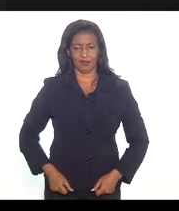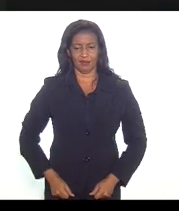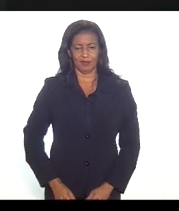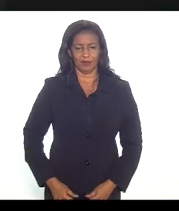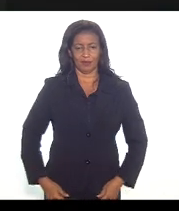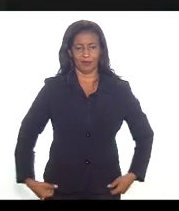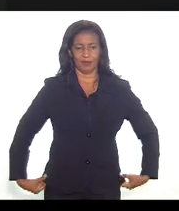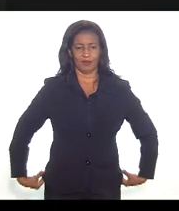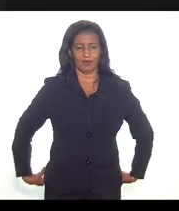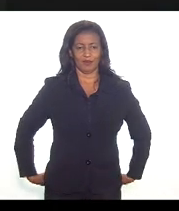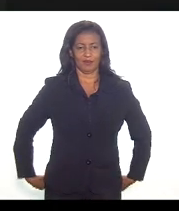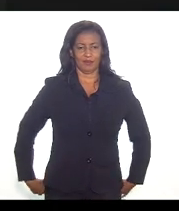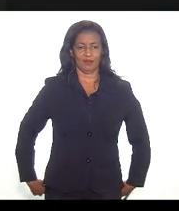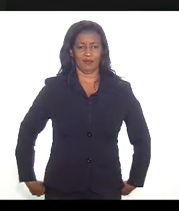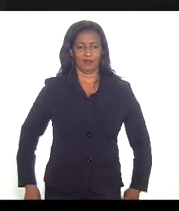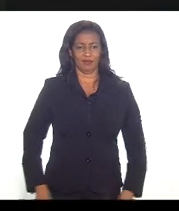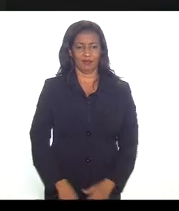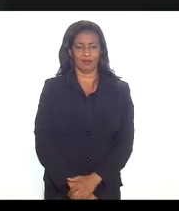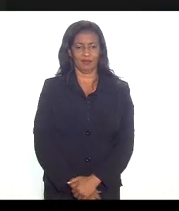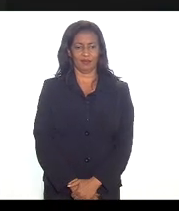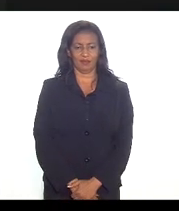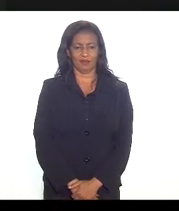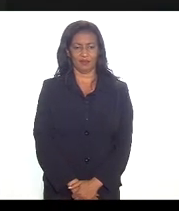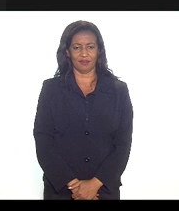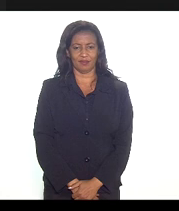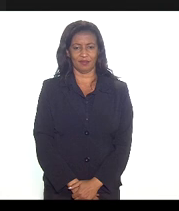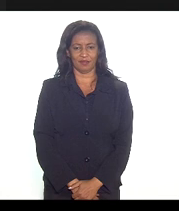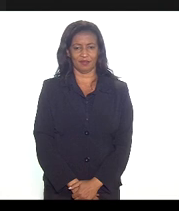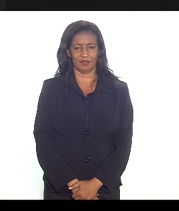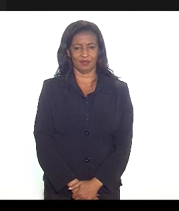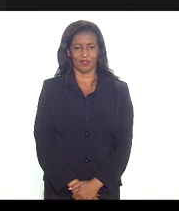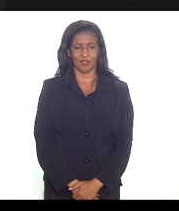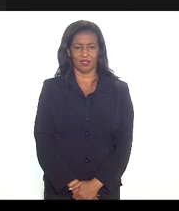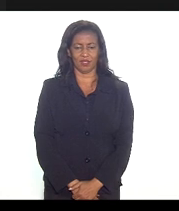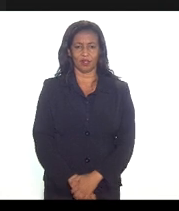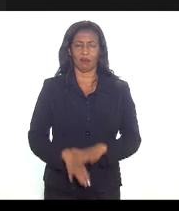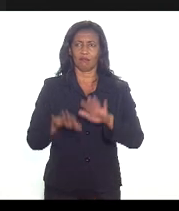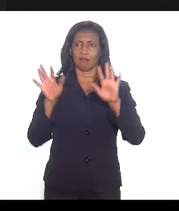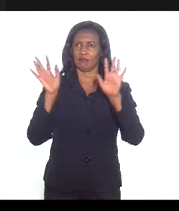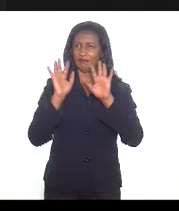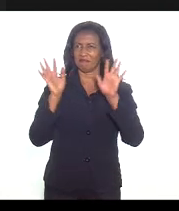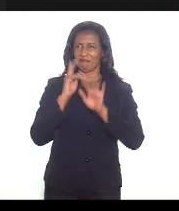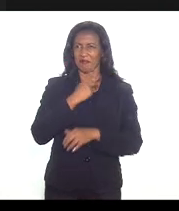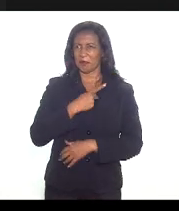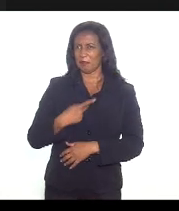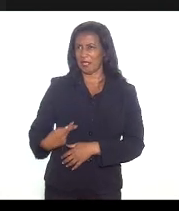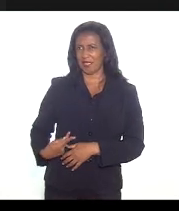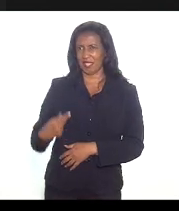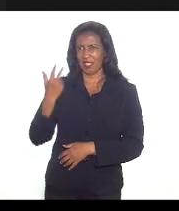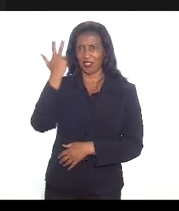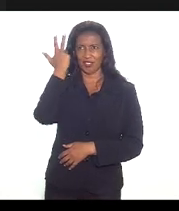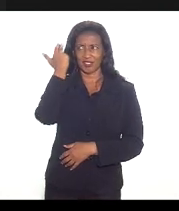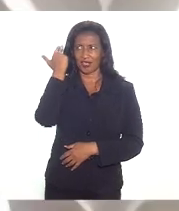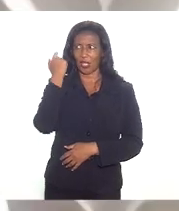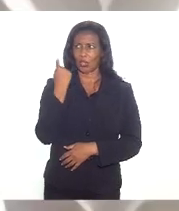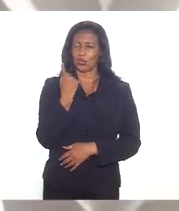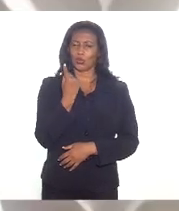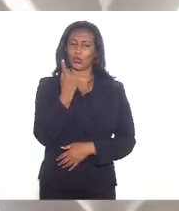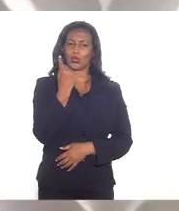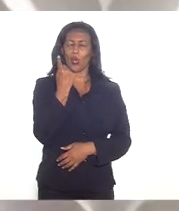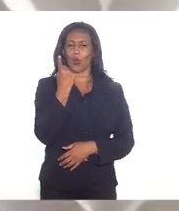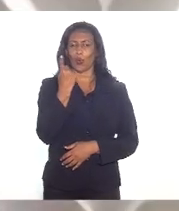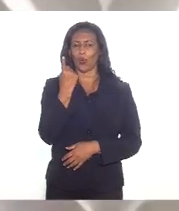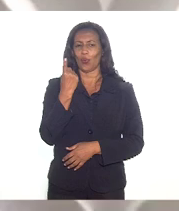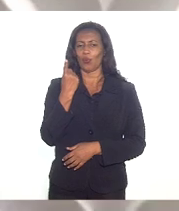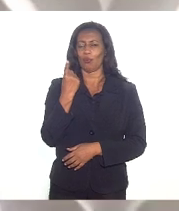Presidente. Não, deputado Eliomar, só fazer uma ponderação, sem querer ser indelicada, mas é que a gente tem